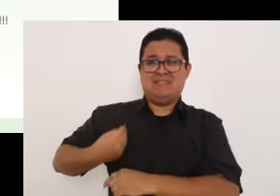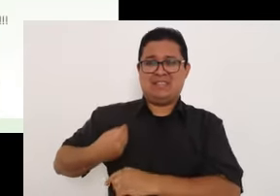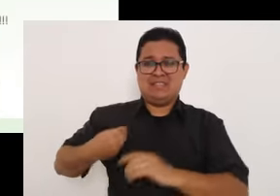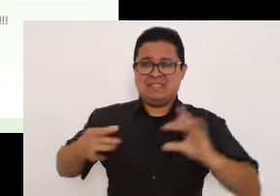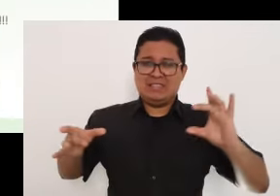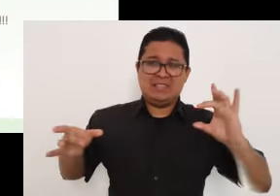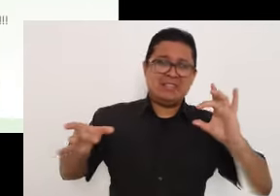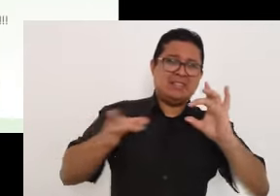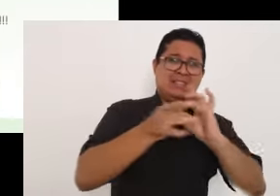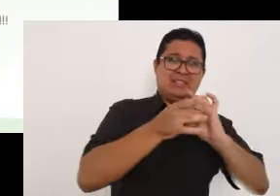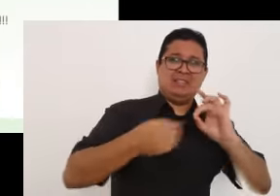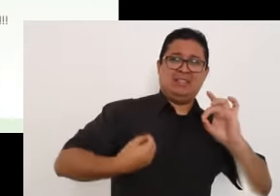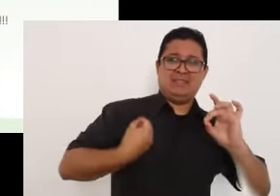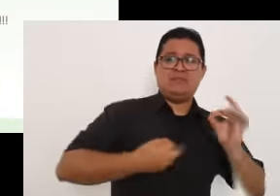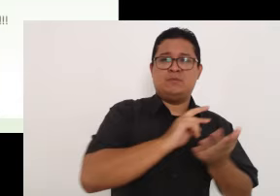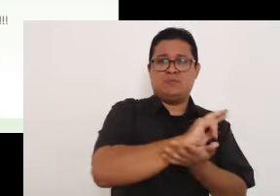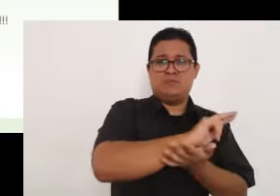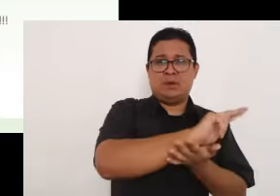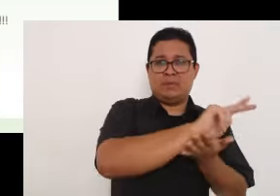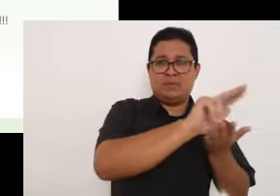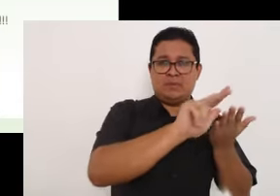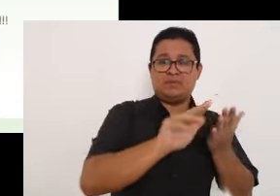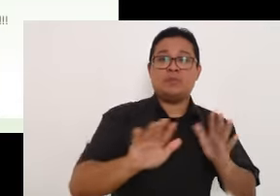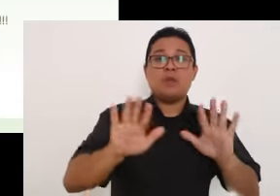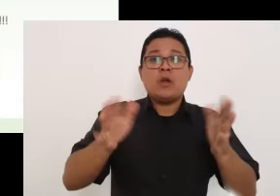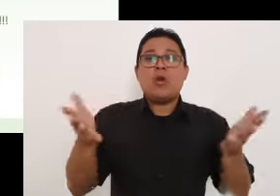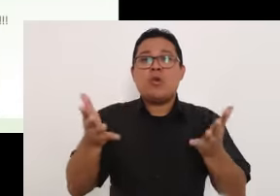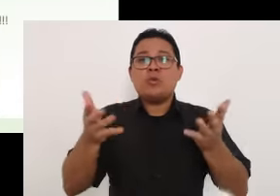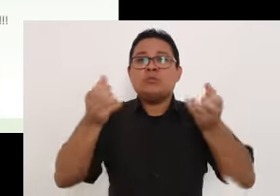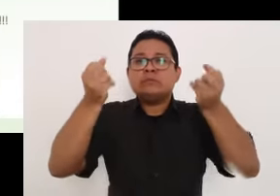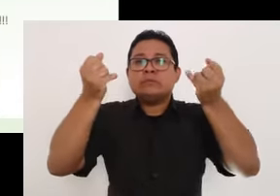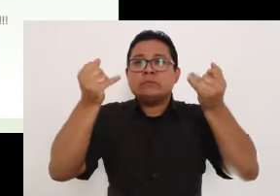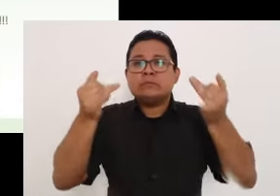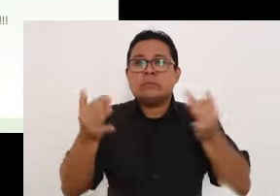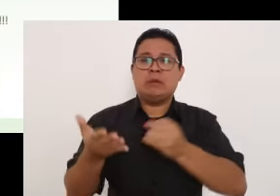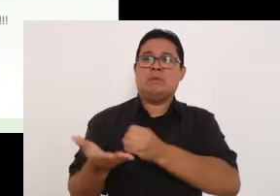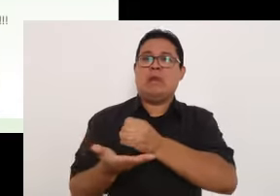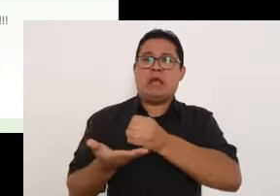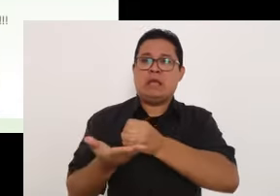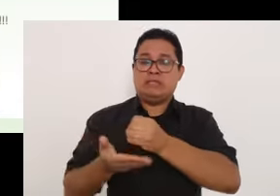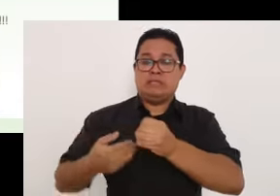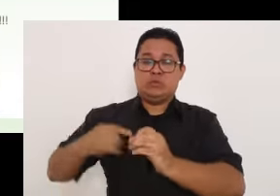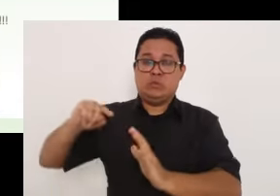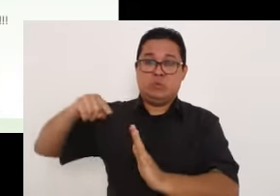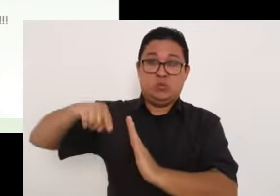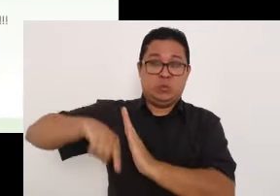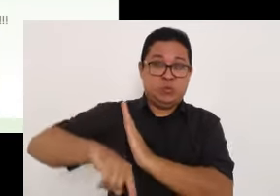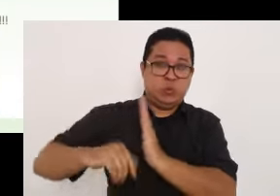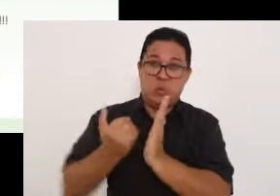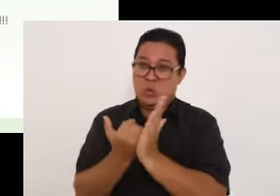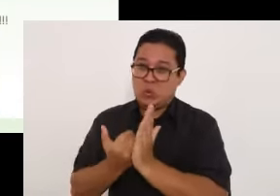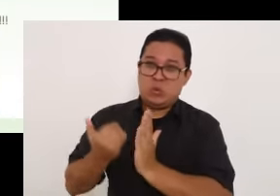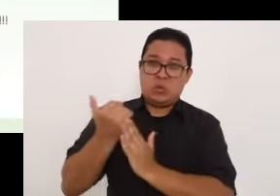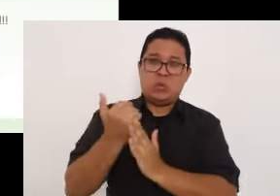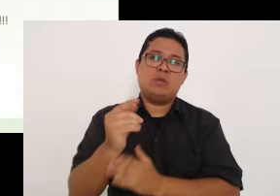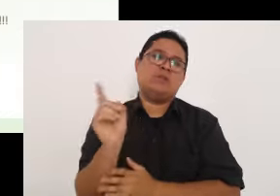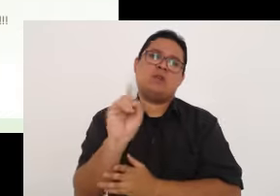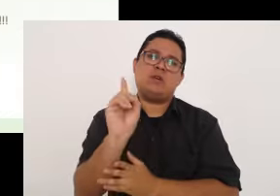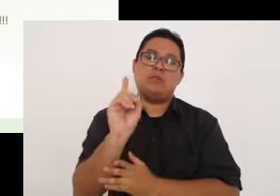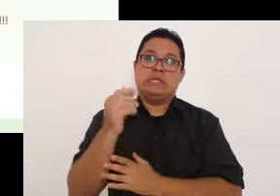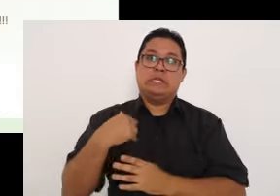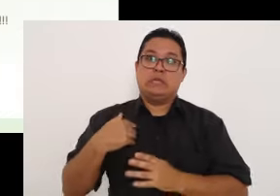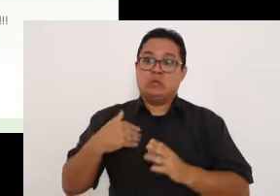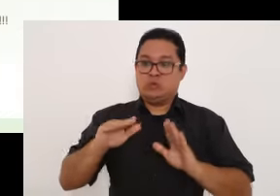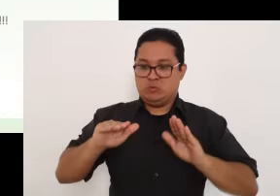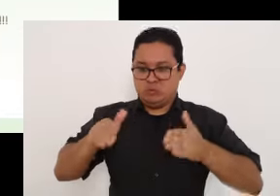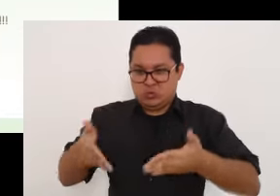outros seres. Tá? É uma aula básica, não vou ficar aprofundando muito, até porque não sou um especialista da área,